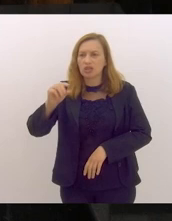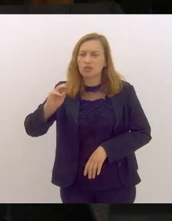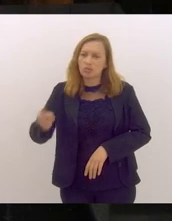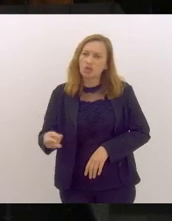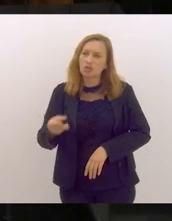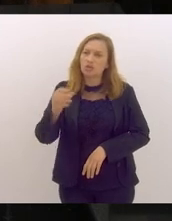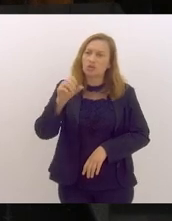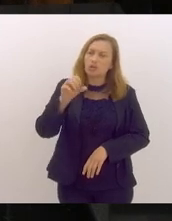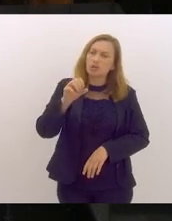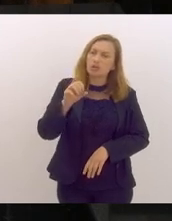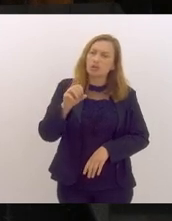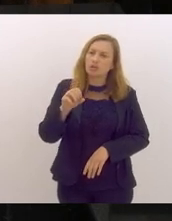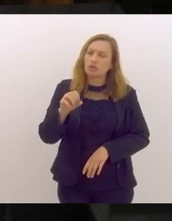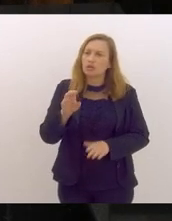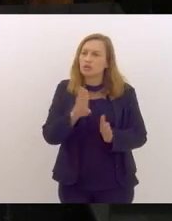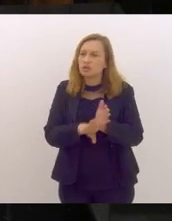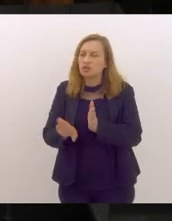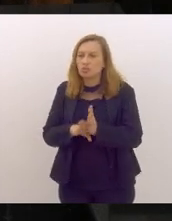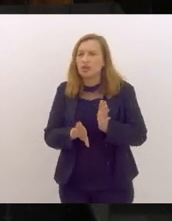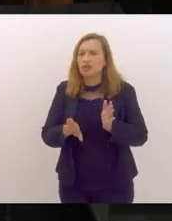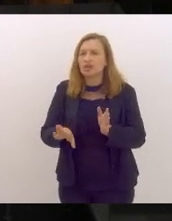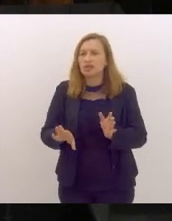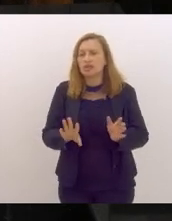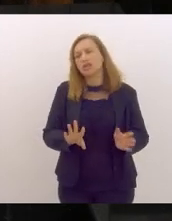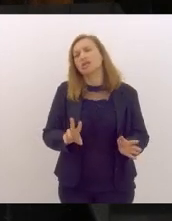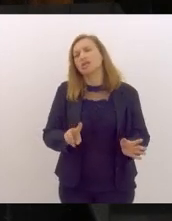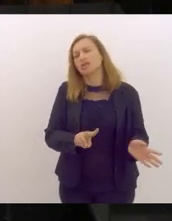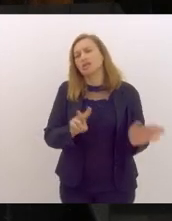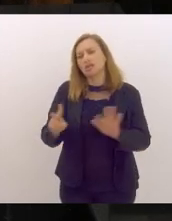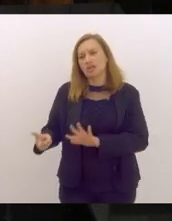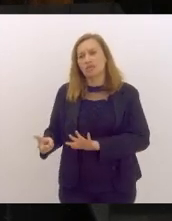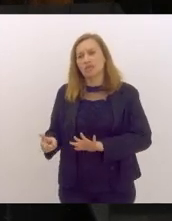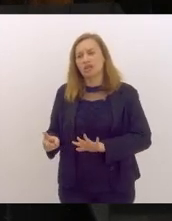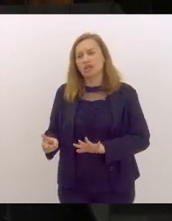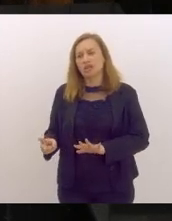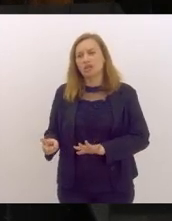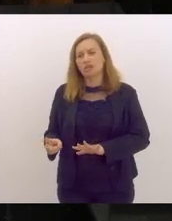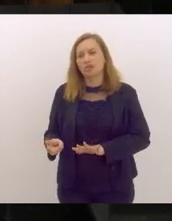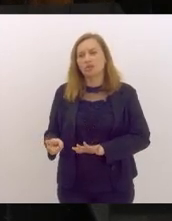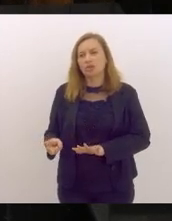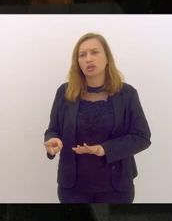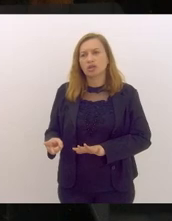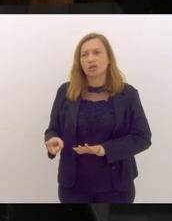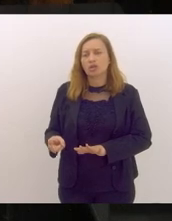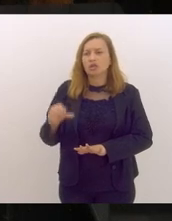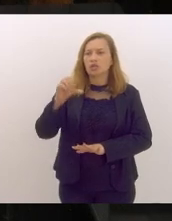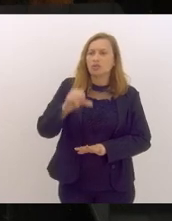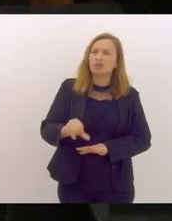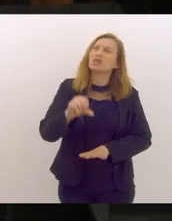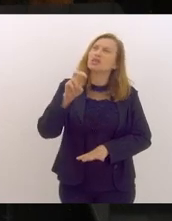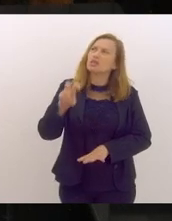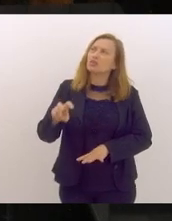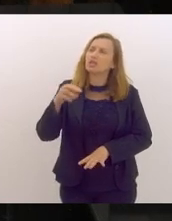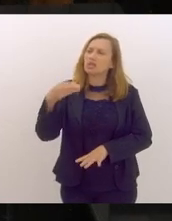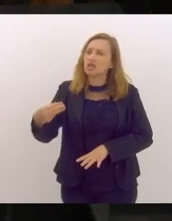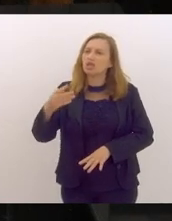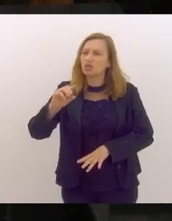R$ 537.897 para uma despesa mensal, isso é uma receita mensal, para uma despesa mensal de